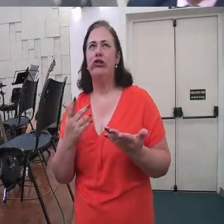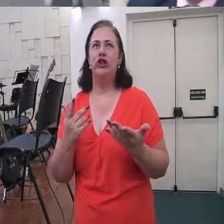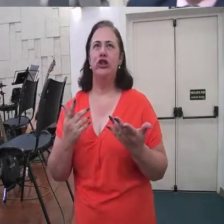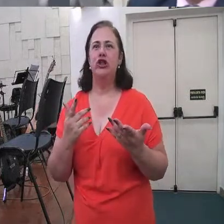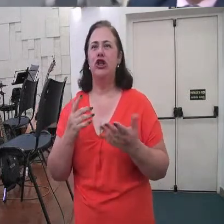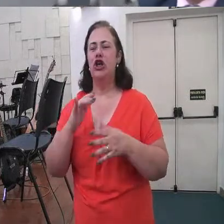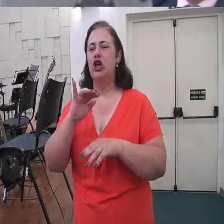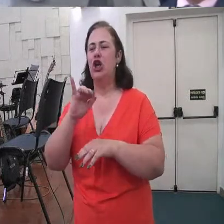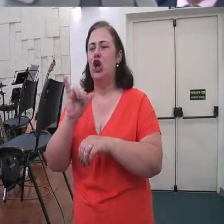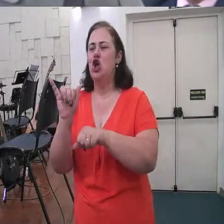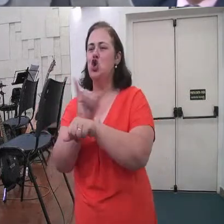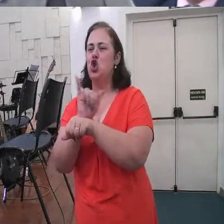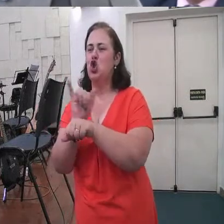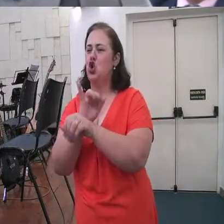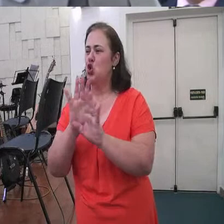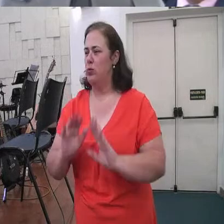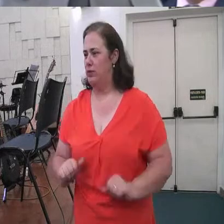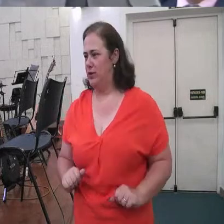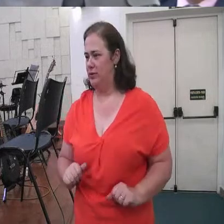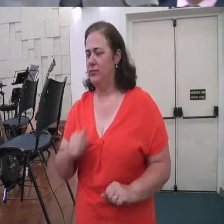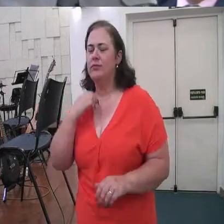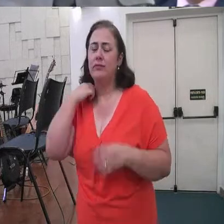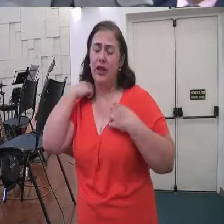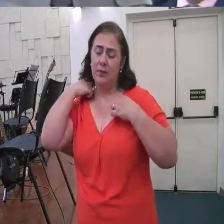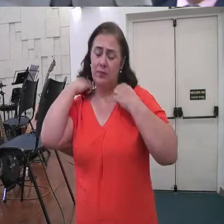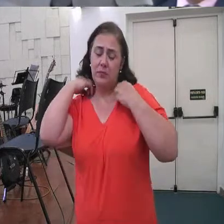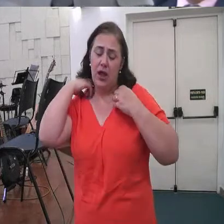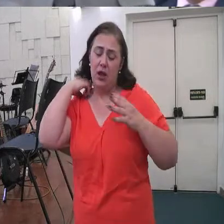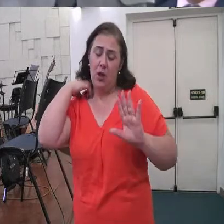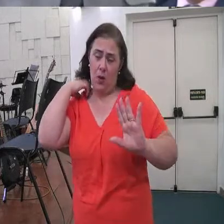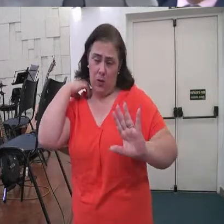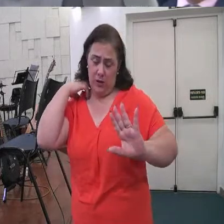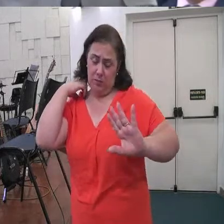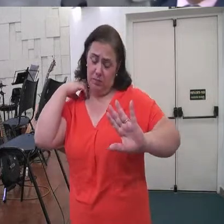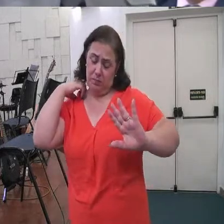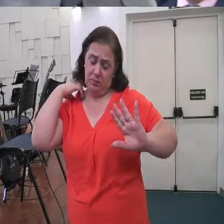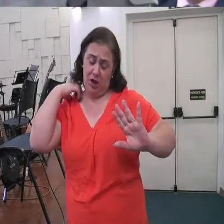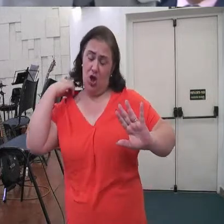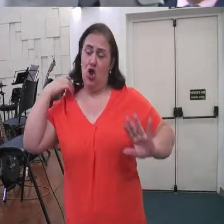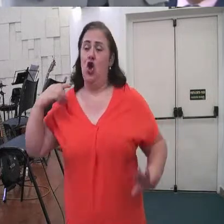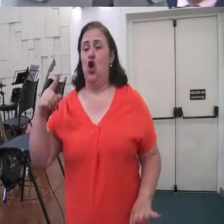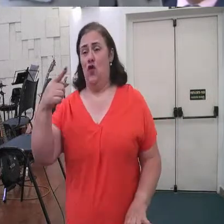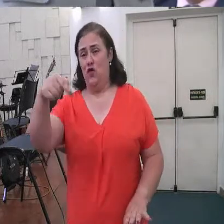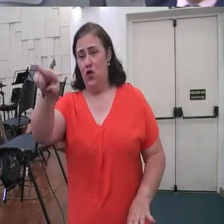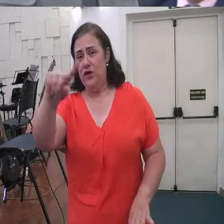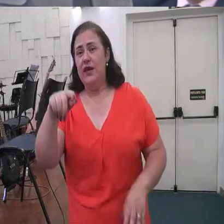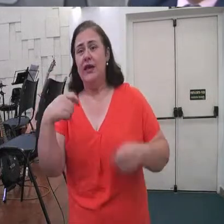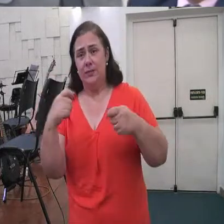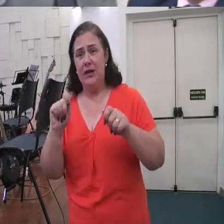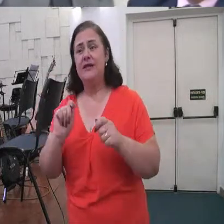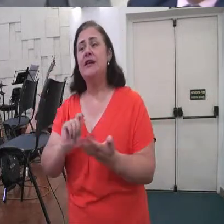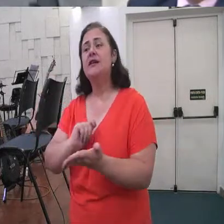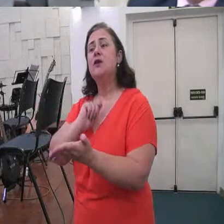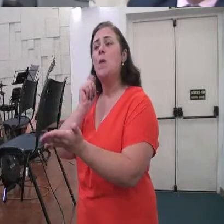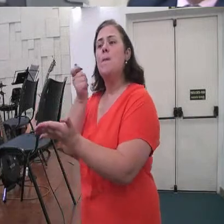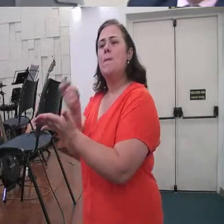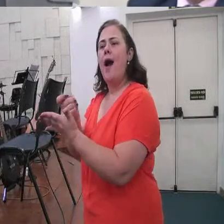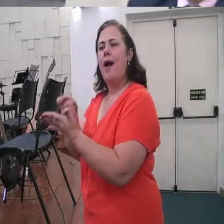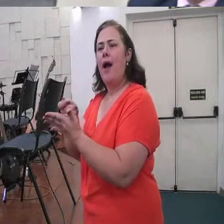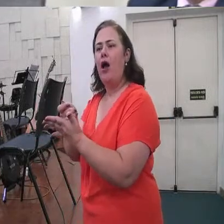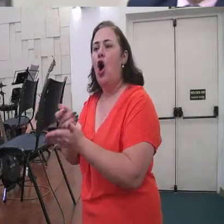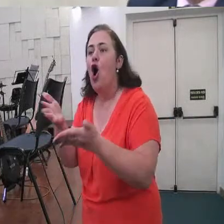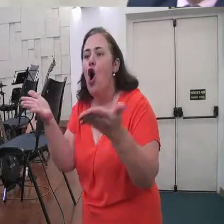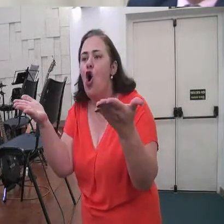Toma lá da cá. Quanto mais você der, mais Deus vai te abençoar. Se você entregar hoje